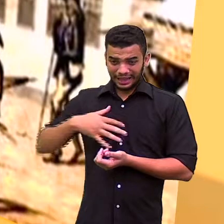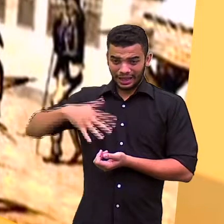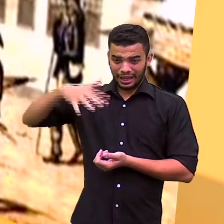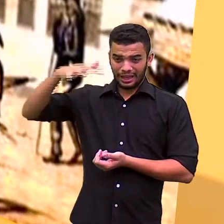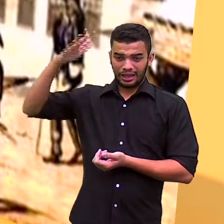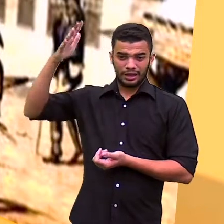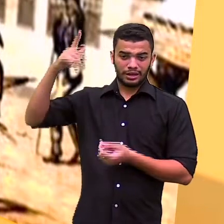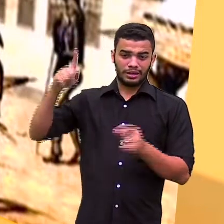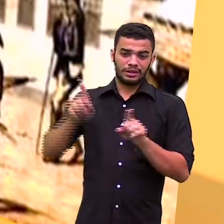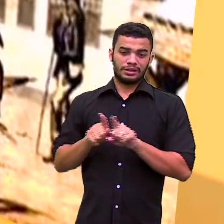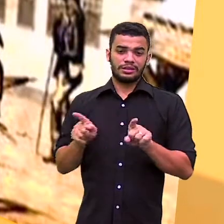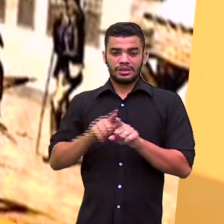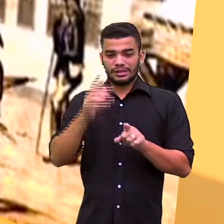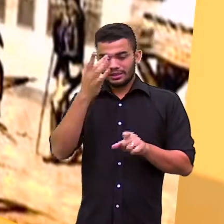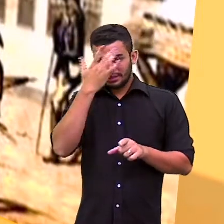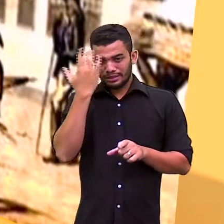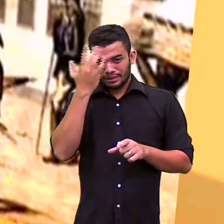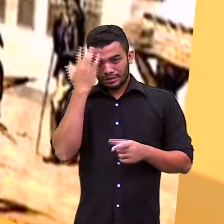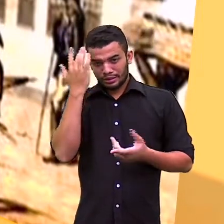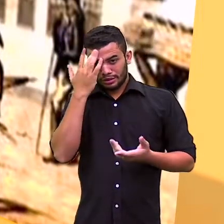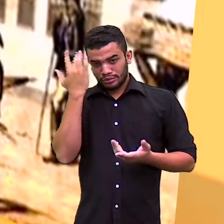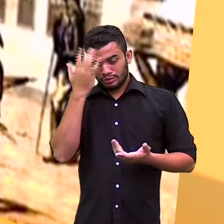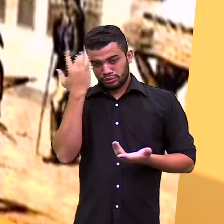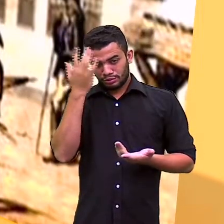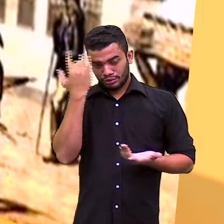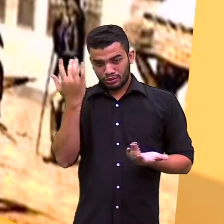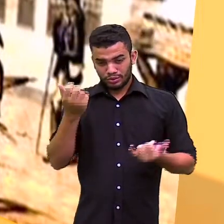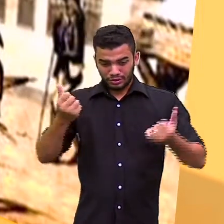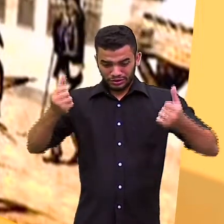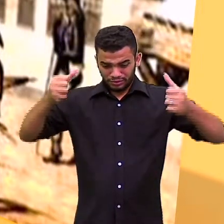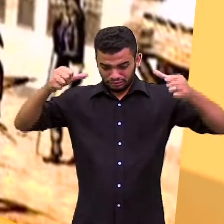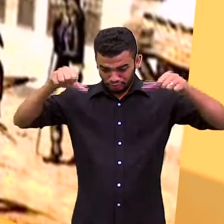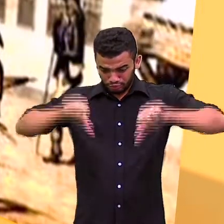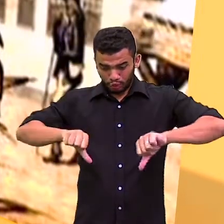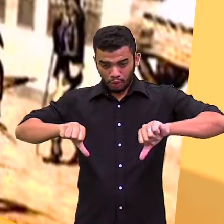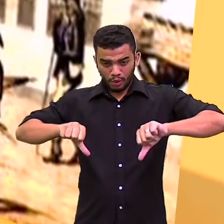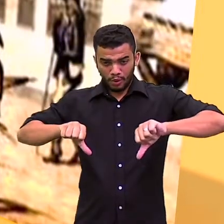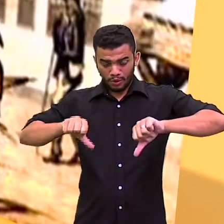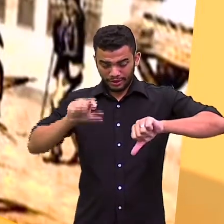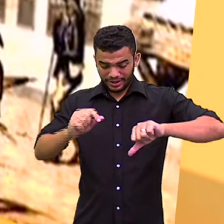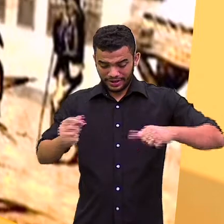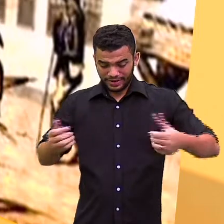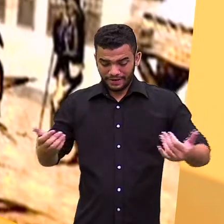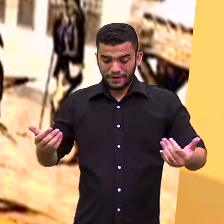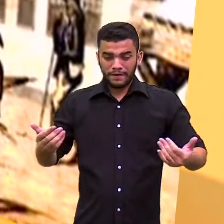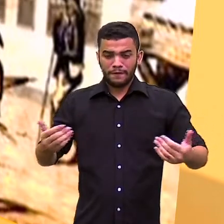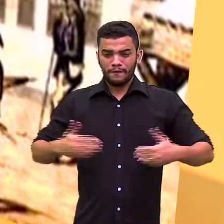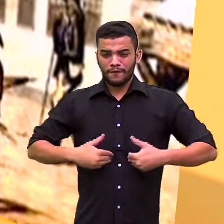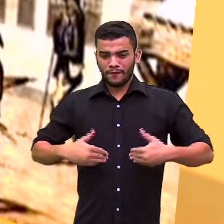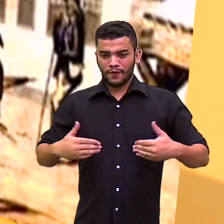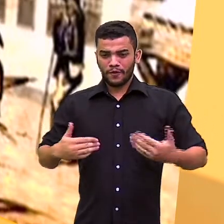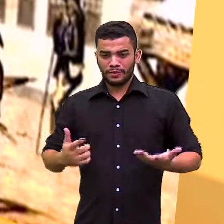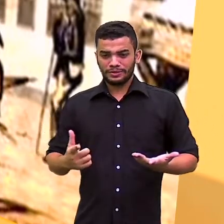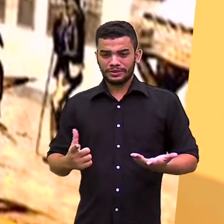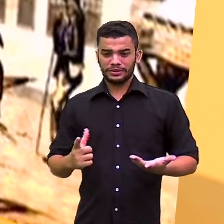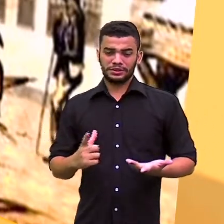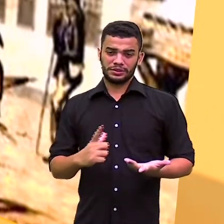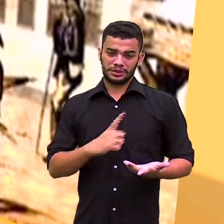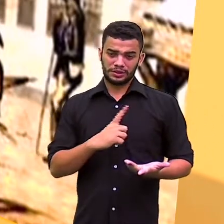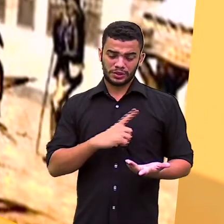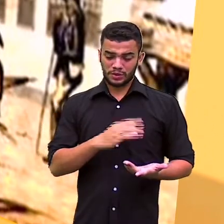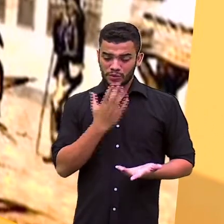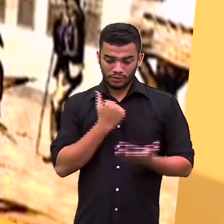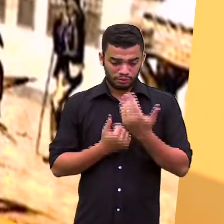fome, a necessidade de abastecer a região com roupas, alimentos, calçados,